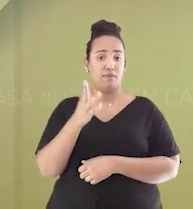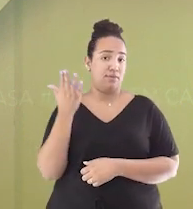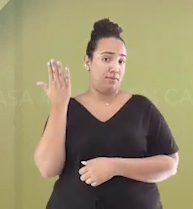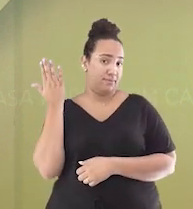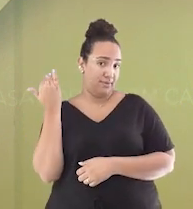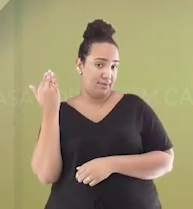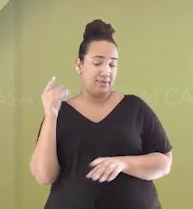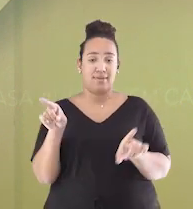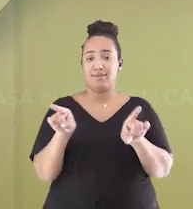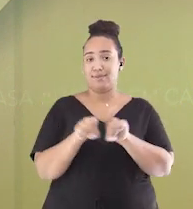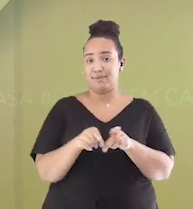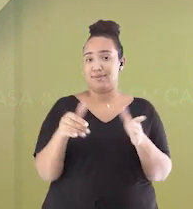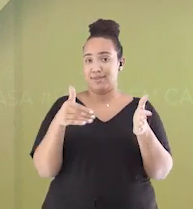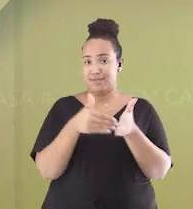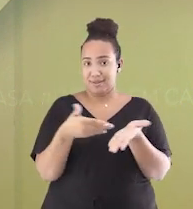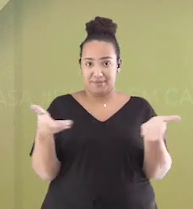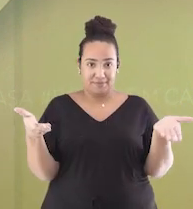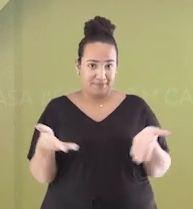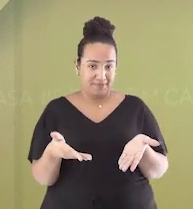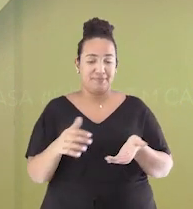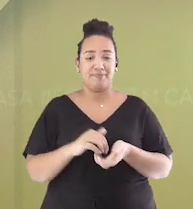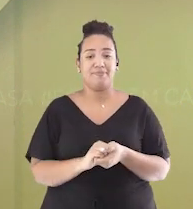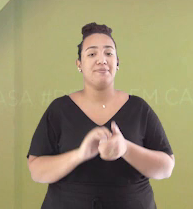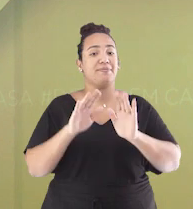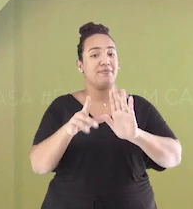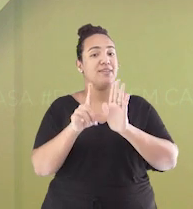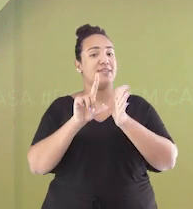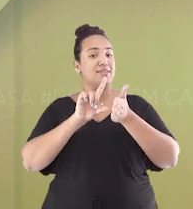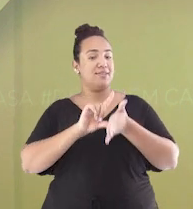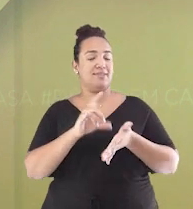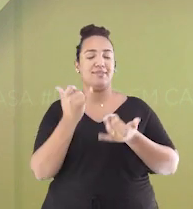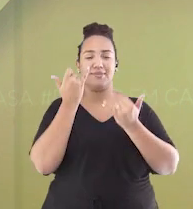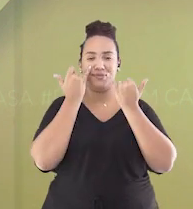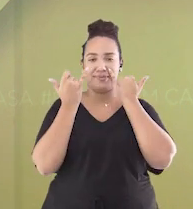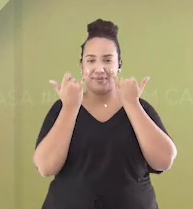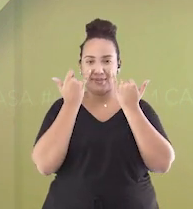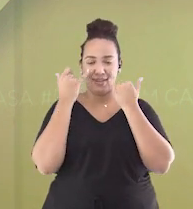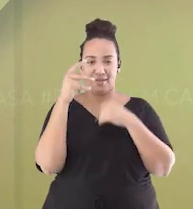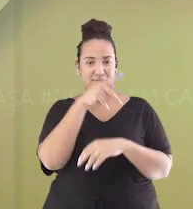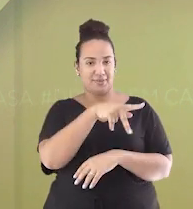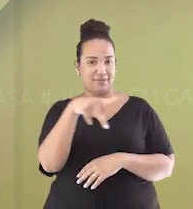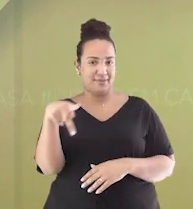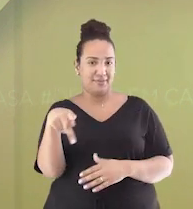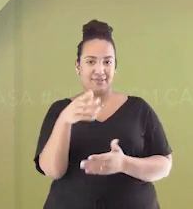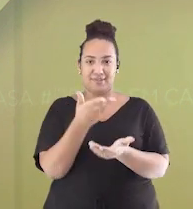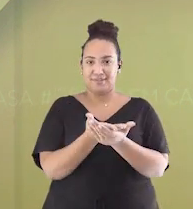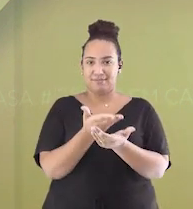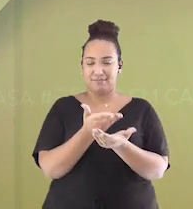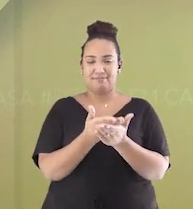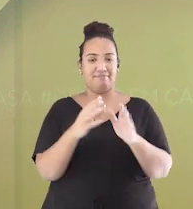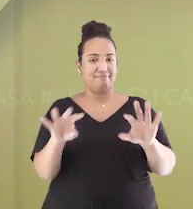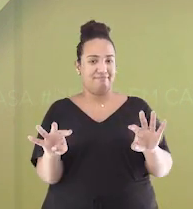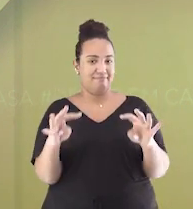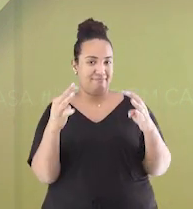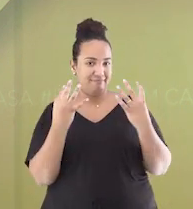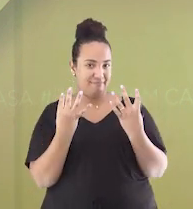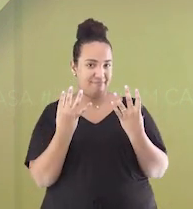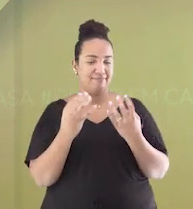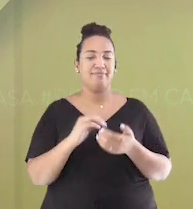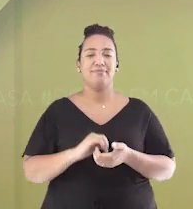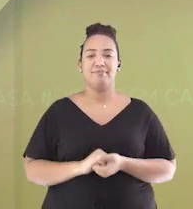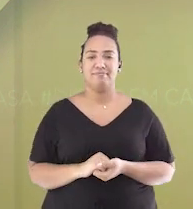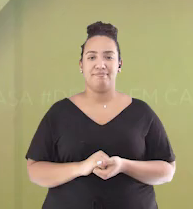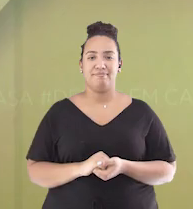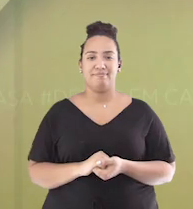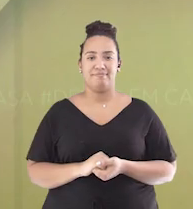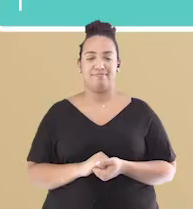que são hoje. Antes de começar, vou passar algumas informações aos professores e às professoras que estiverem